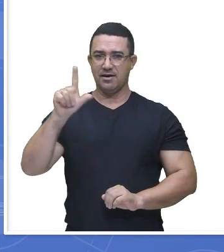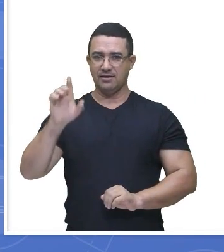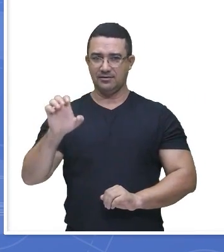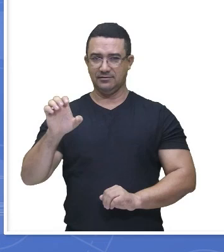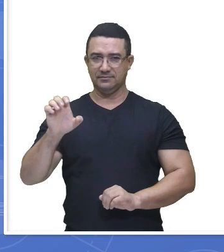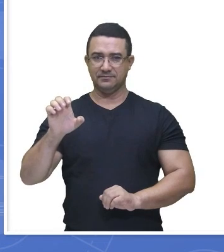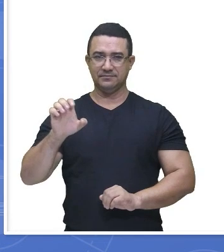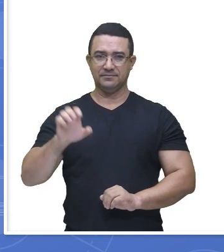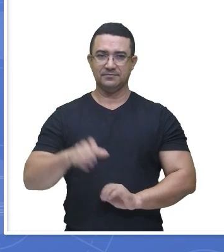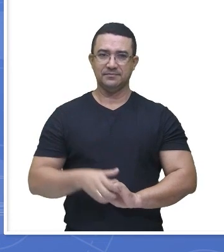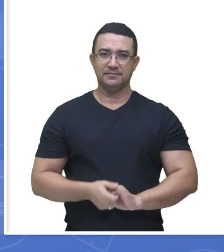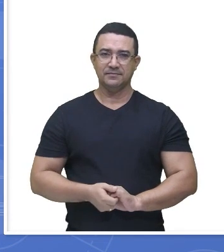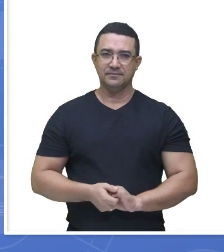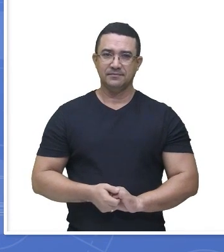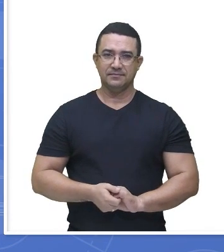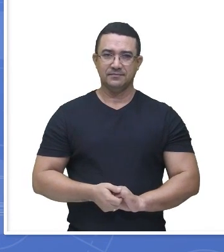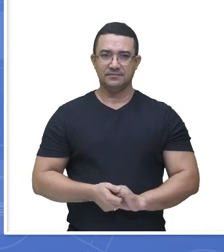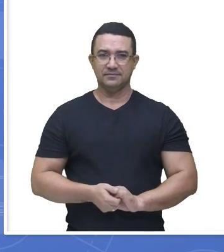Isabel,